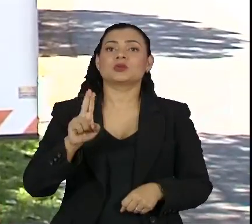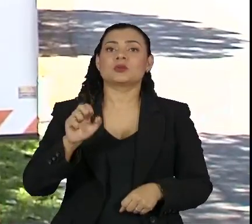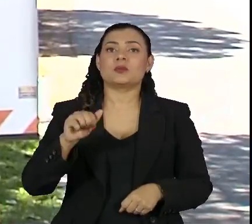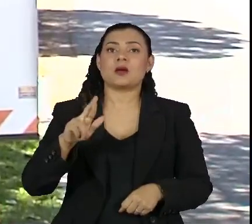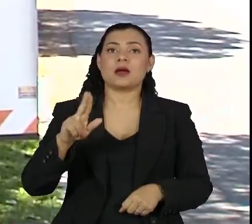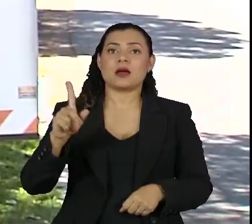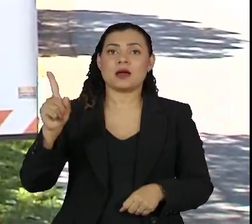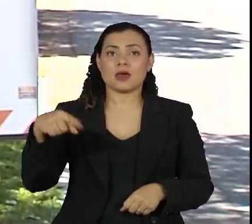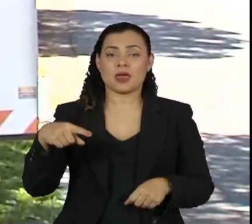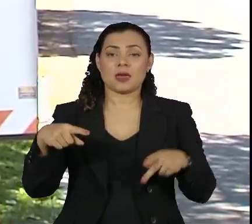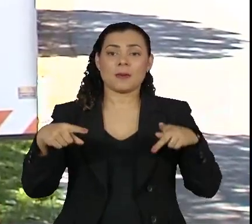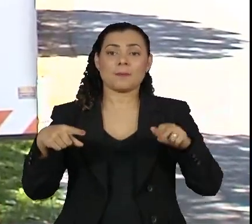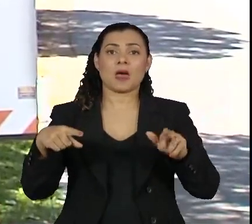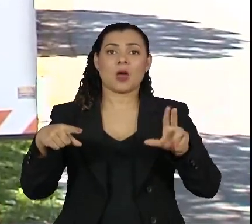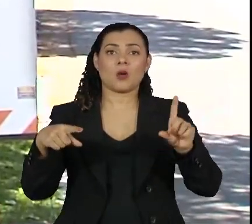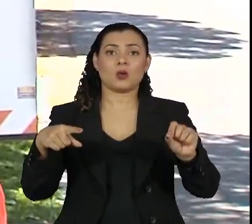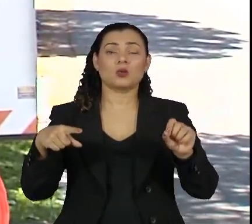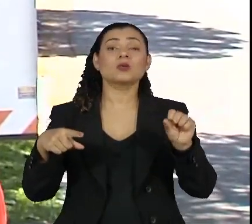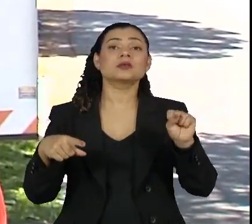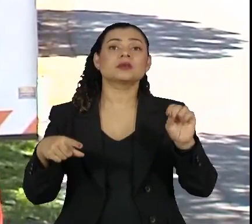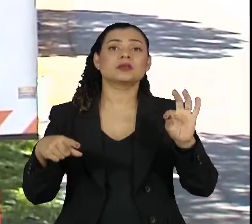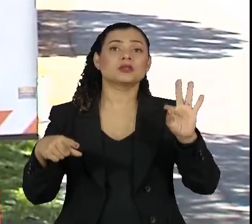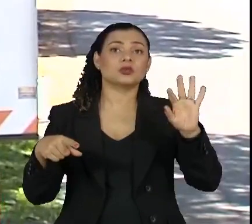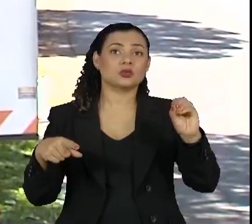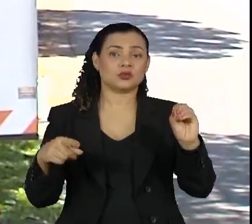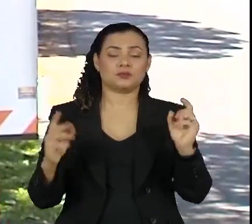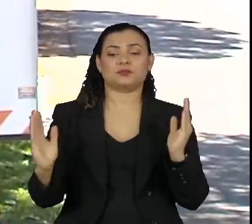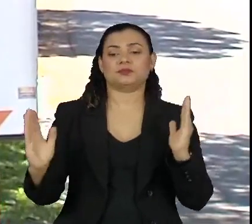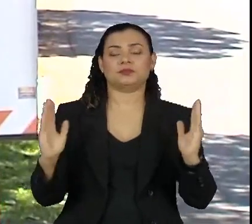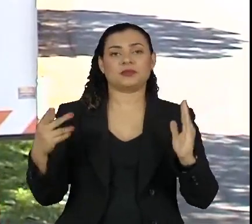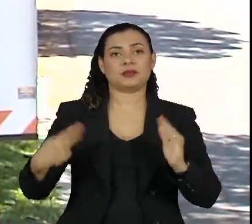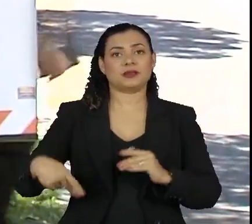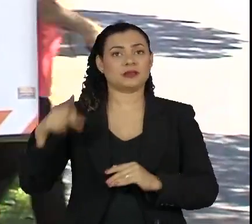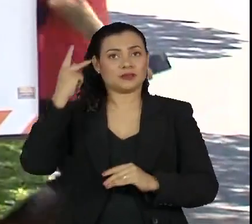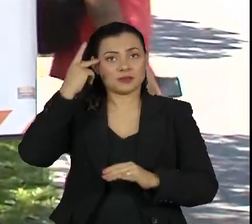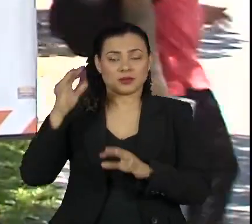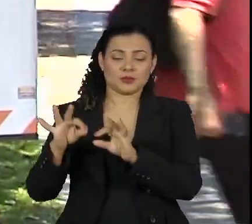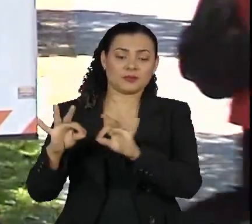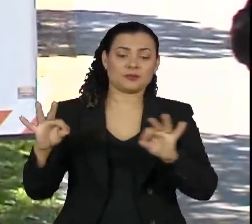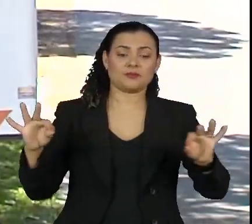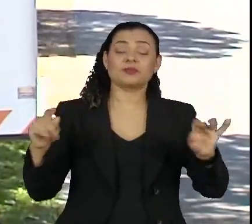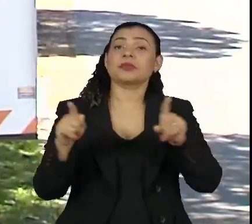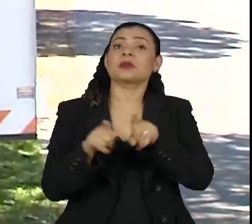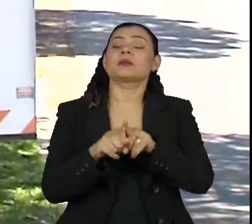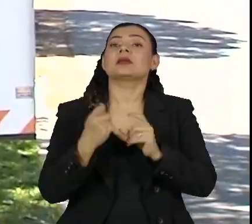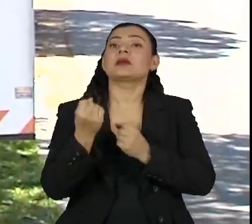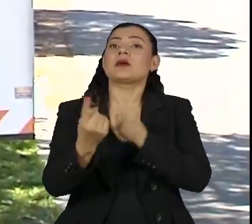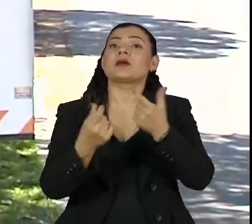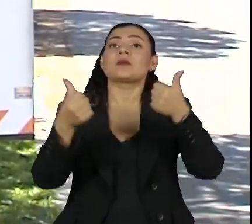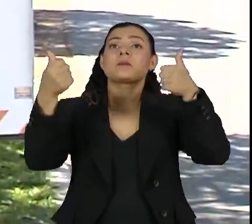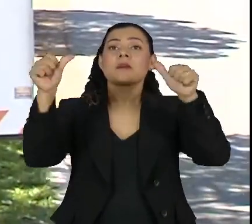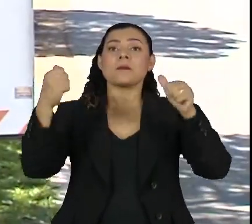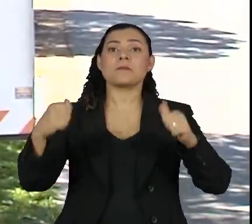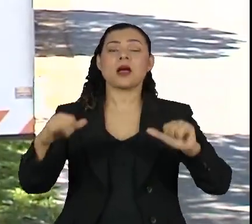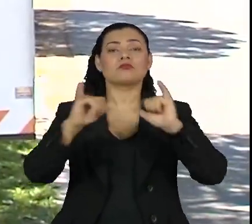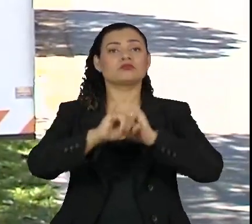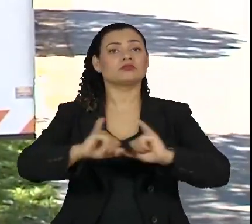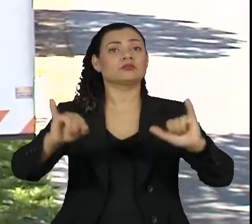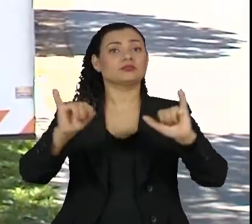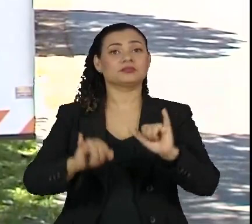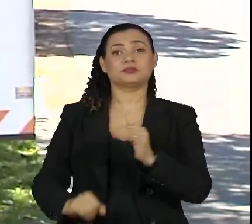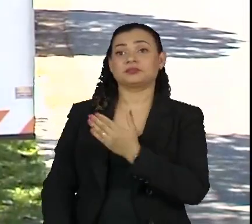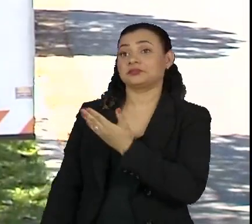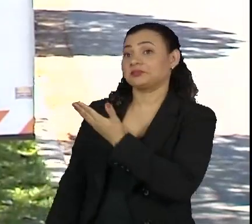Paulo VI na zona oeste de São Paulo e Há outras sinalizações complementares como por exemplo esse banner que tá